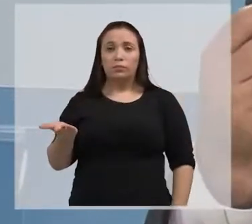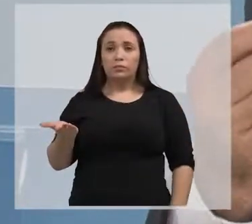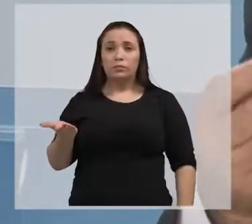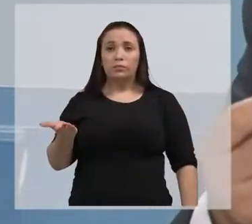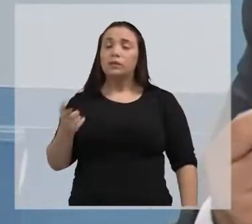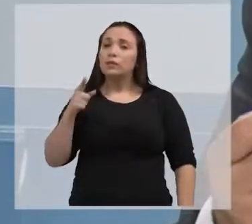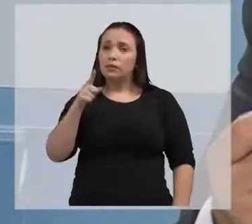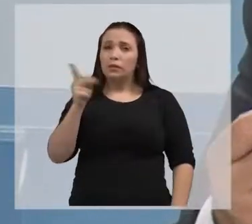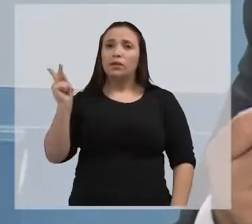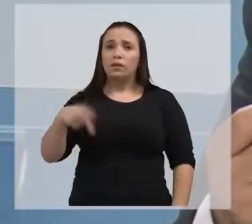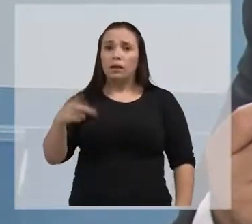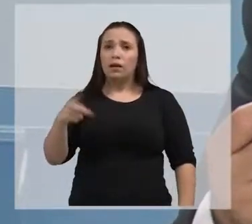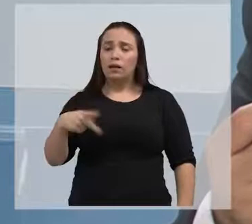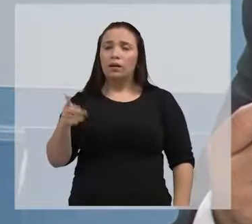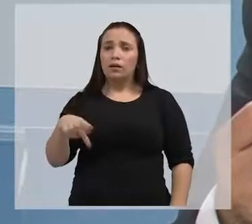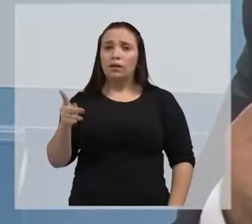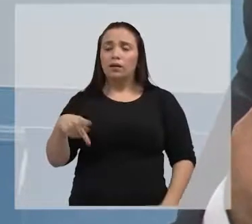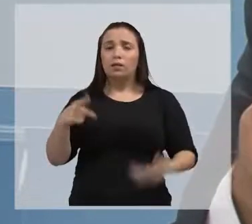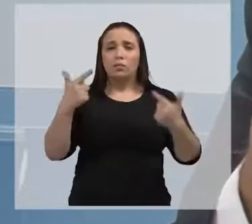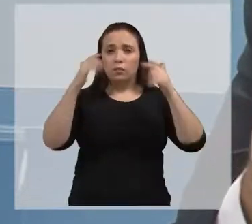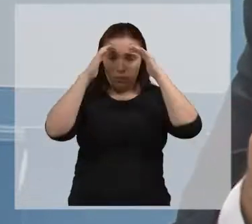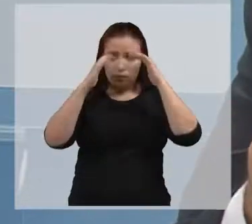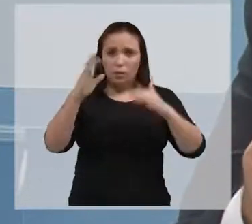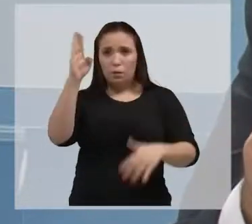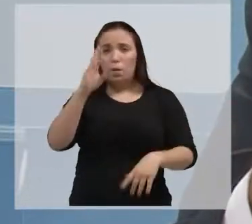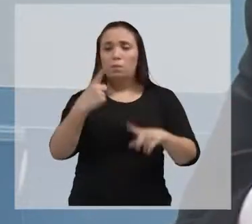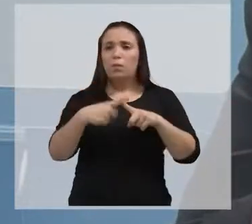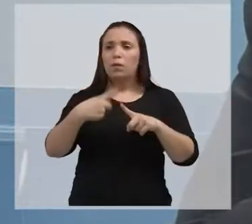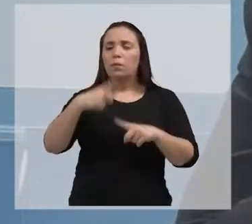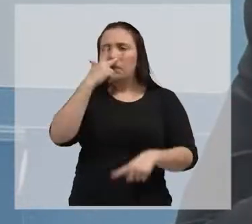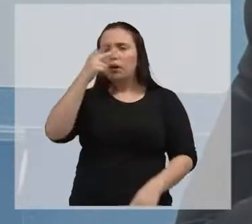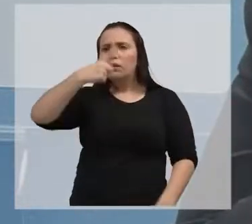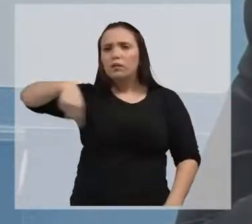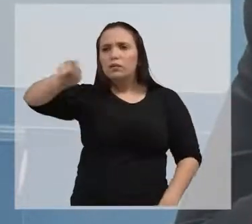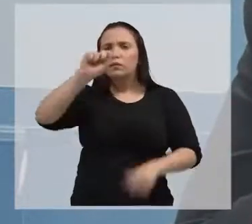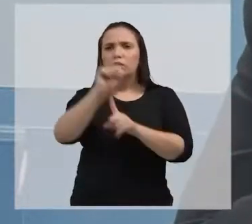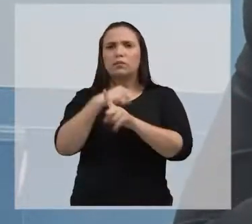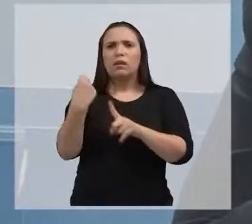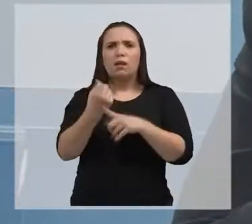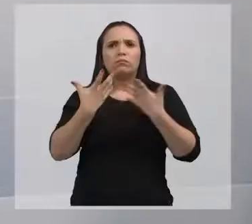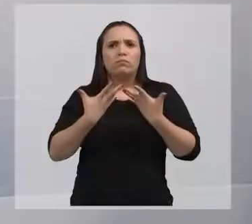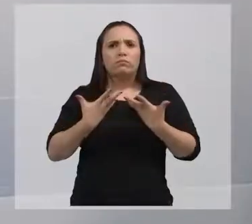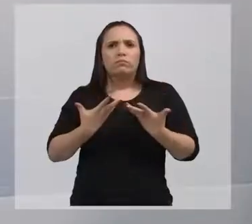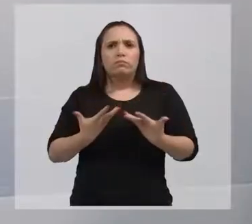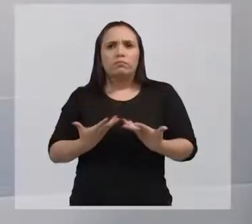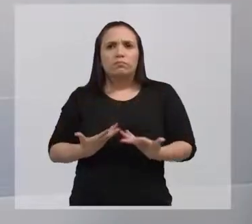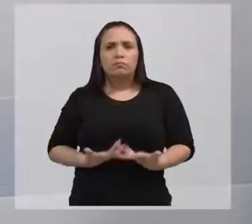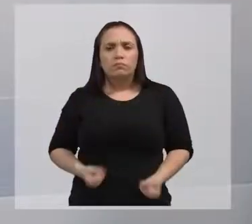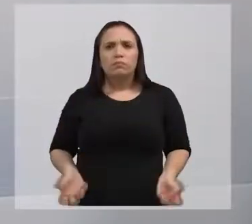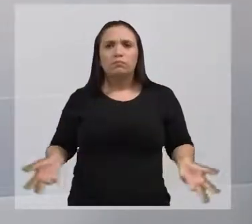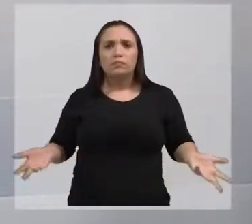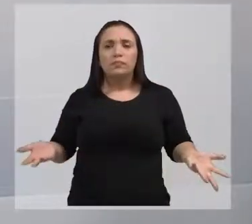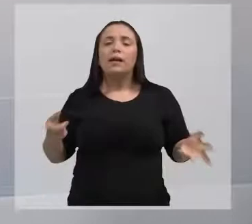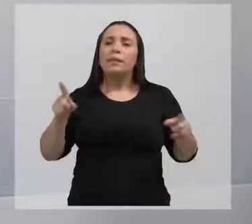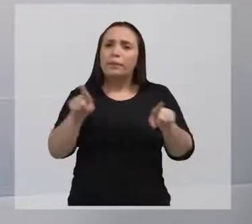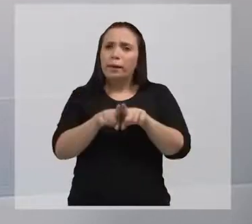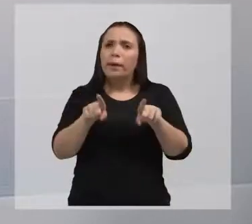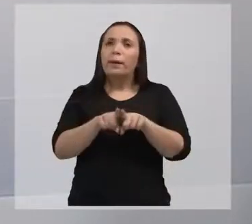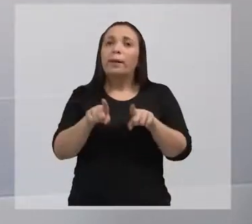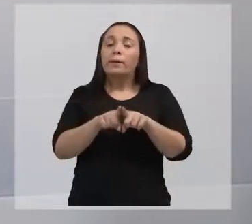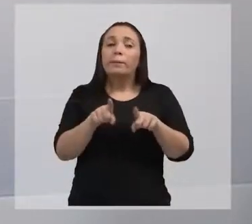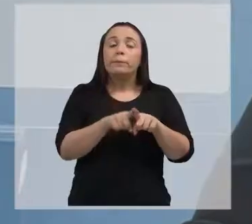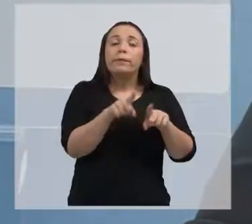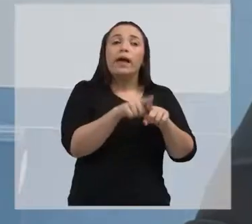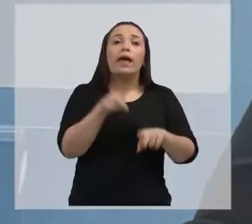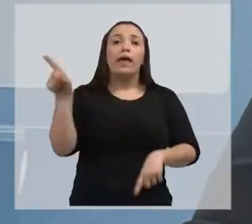um desserviço à nação, porque você não deixa esperança à população. E diga de passagem que é um espetáculo midiático total, né? E